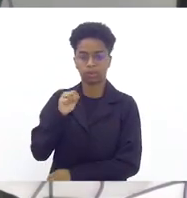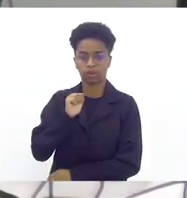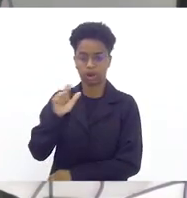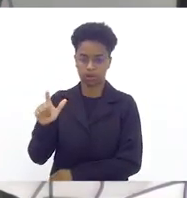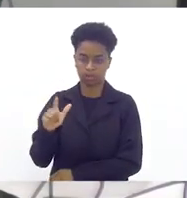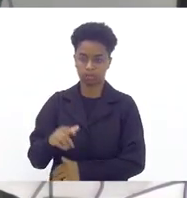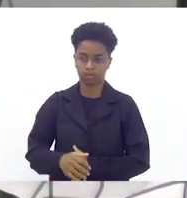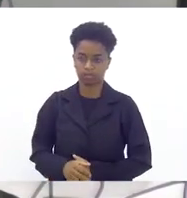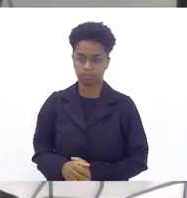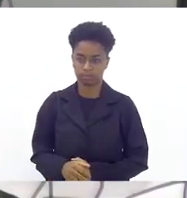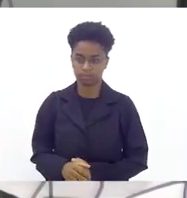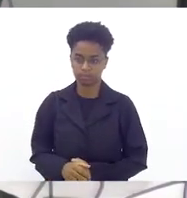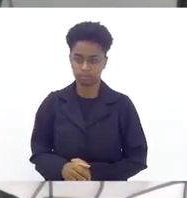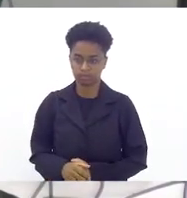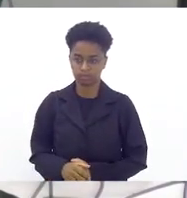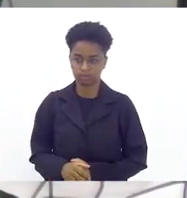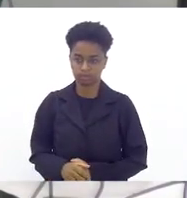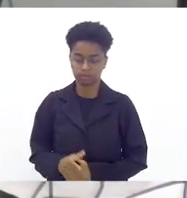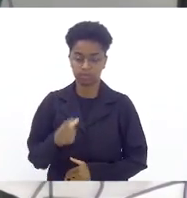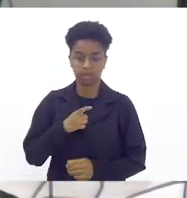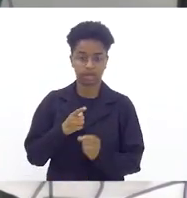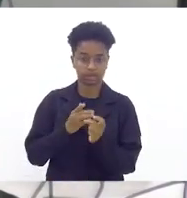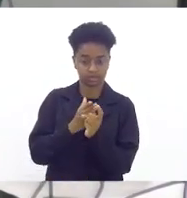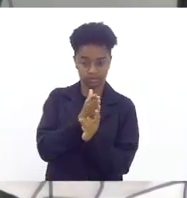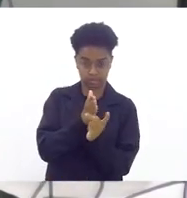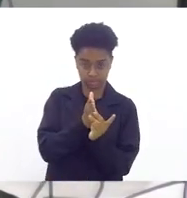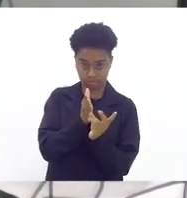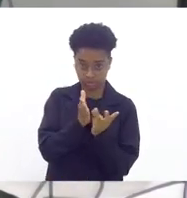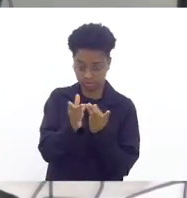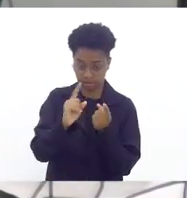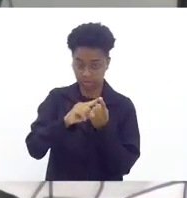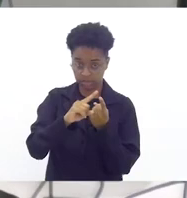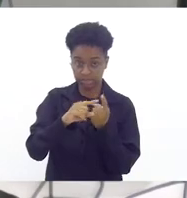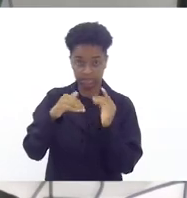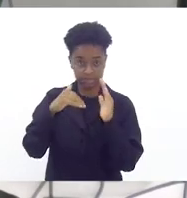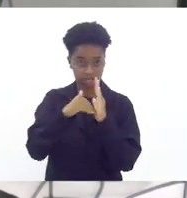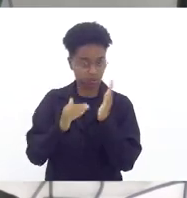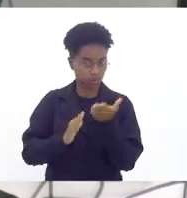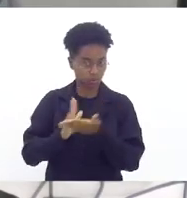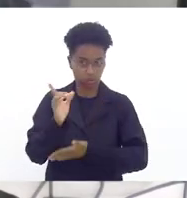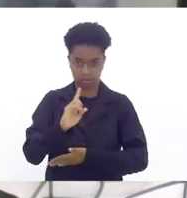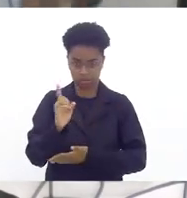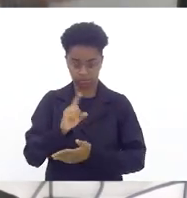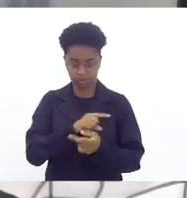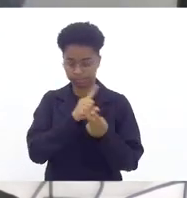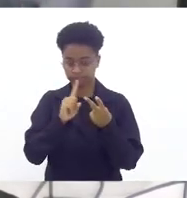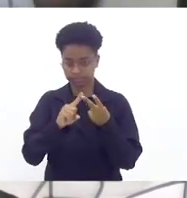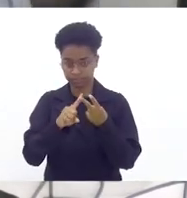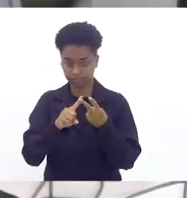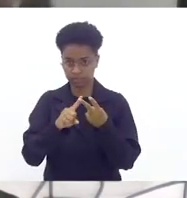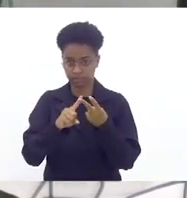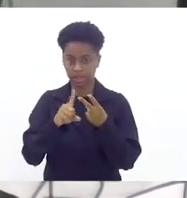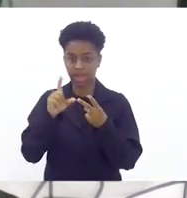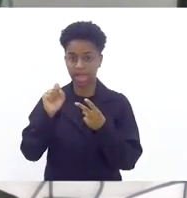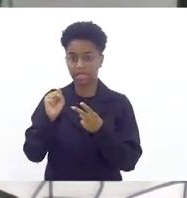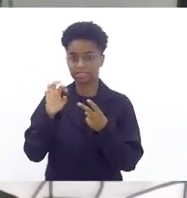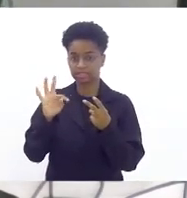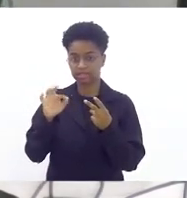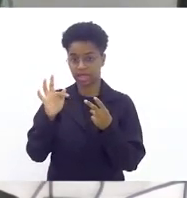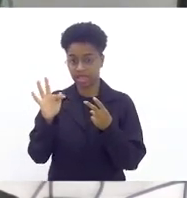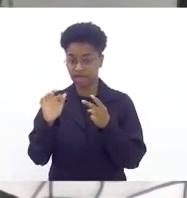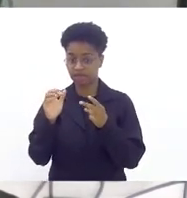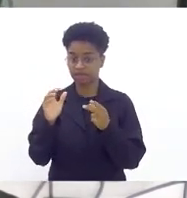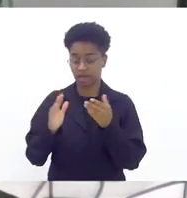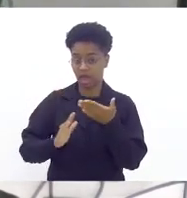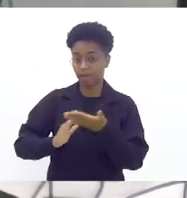trabalhando em três linhas. Uma linha, o Senado não aprovar. A outra, o Supremo aprovar. E sempre